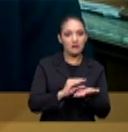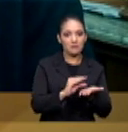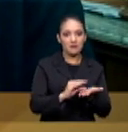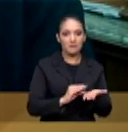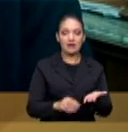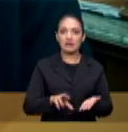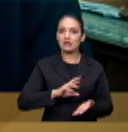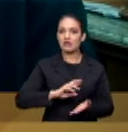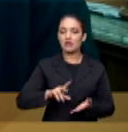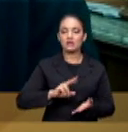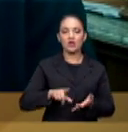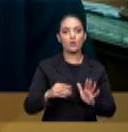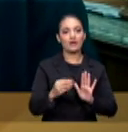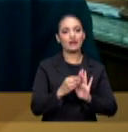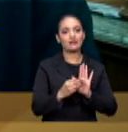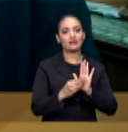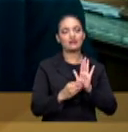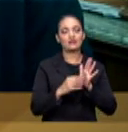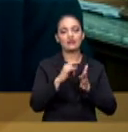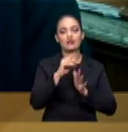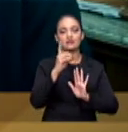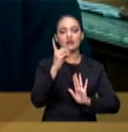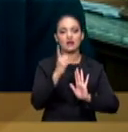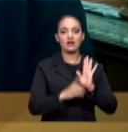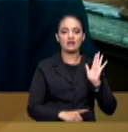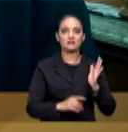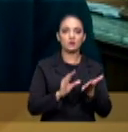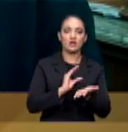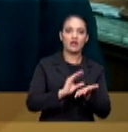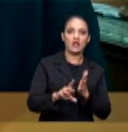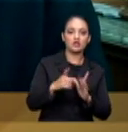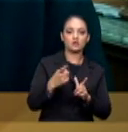Declaração de Débitos e Créditos Tributários Federais,